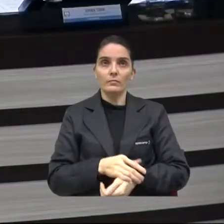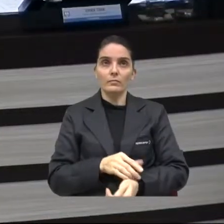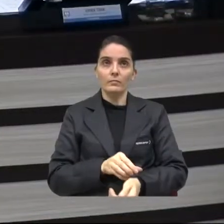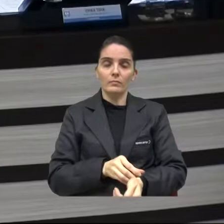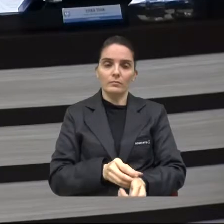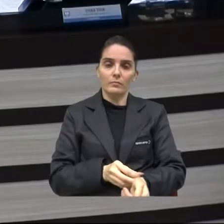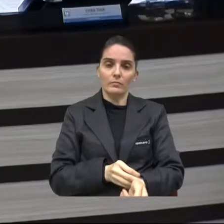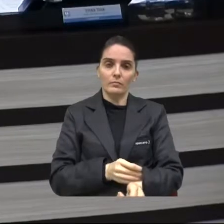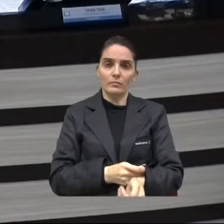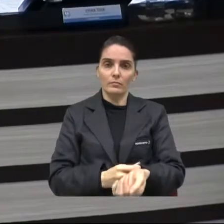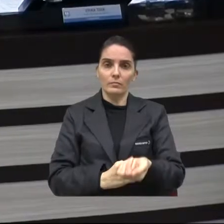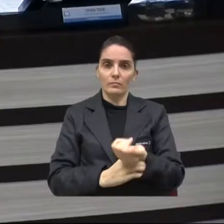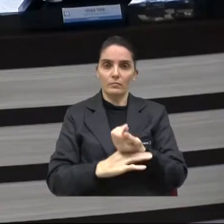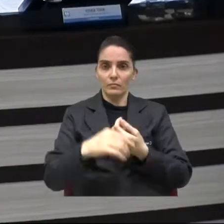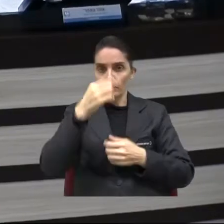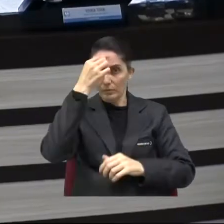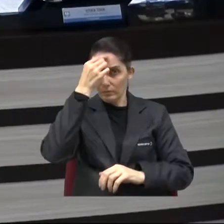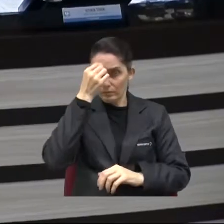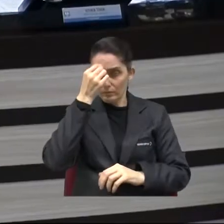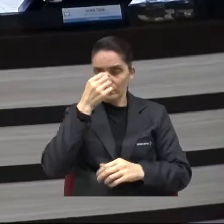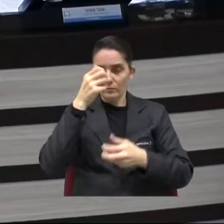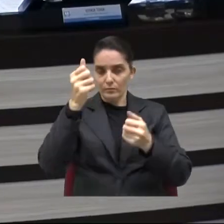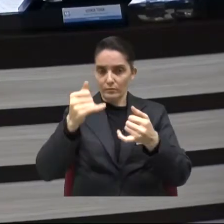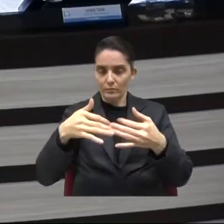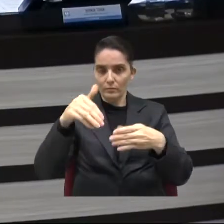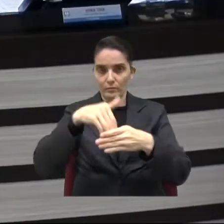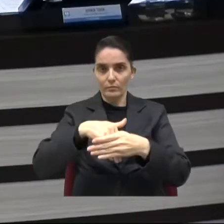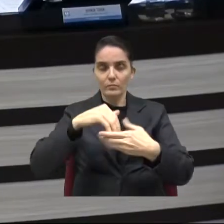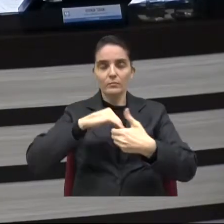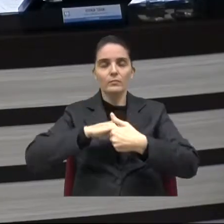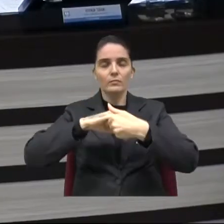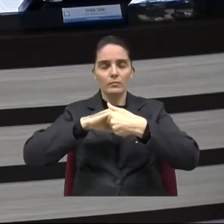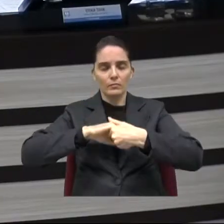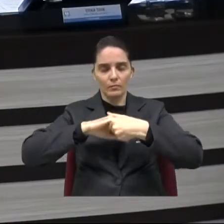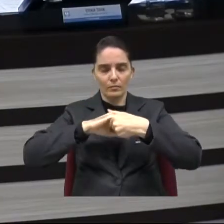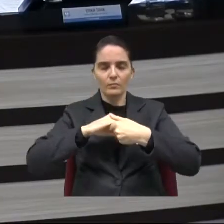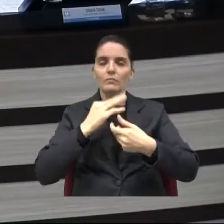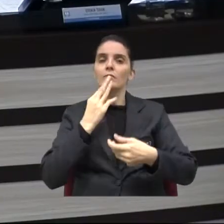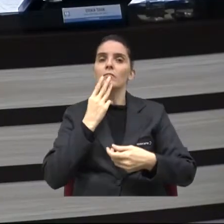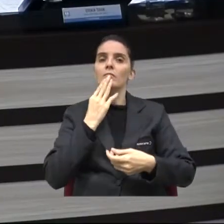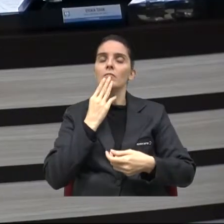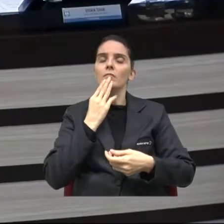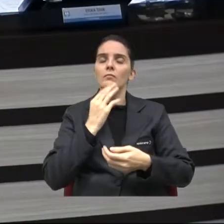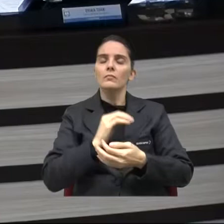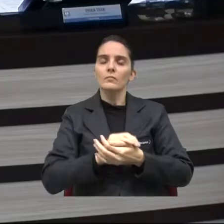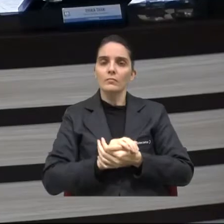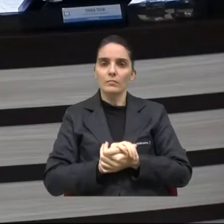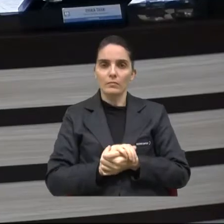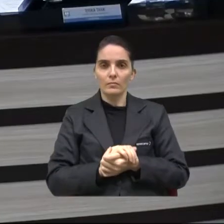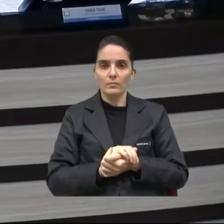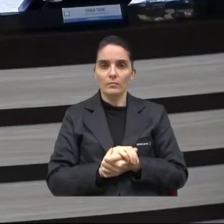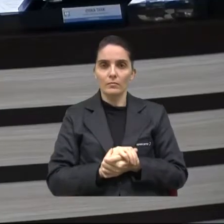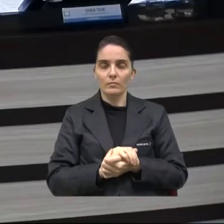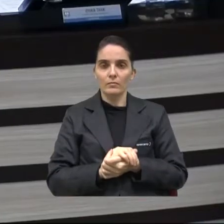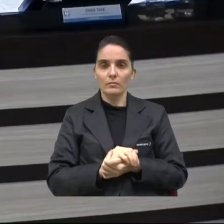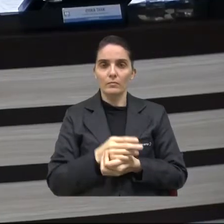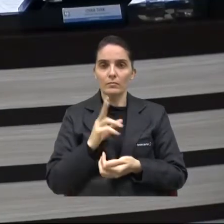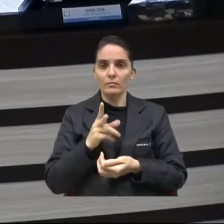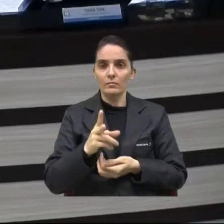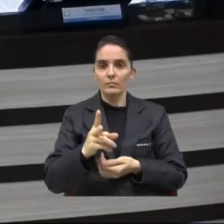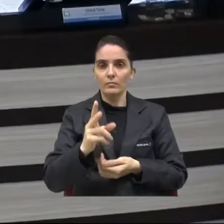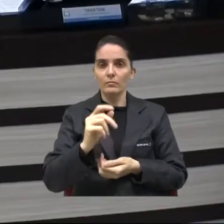justificar, presidente. A palavra, vereador Rafael Camargo. Parabenizar o vereador Vaguinho, da Santa Luzia, do qual sempre